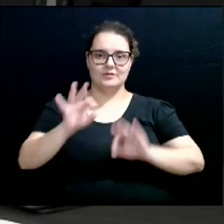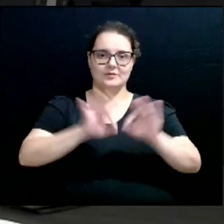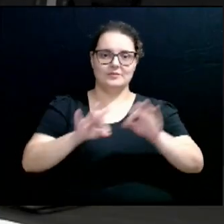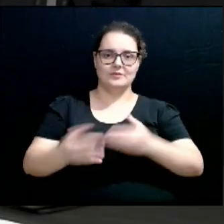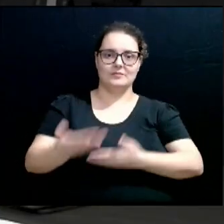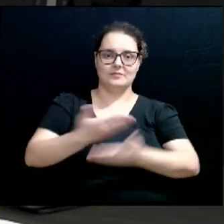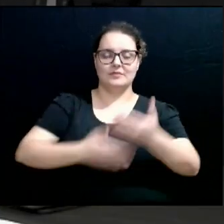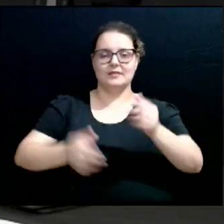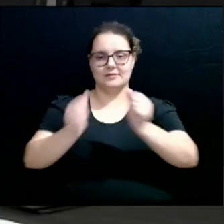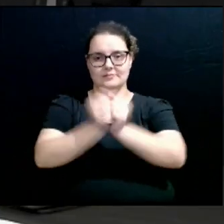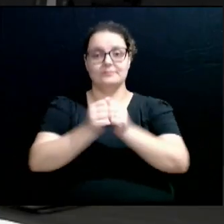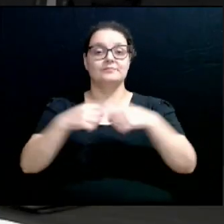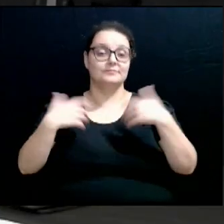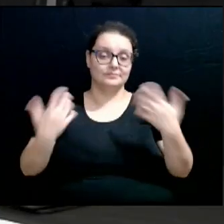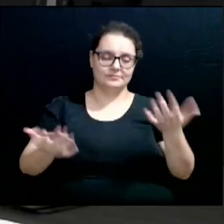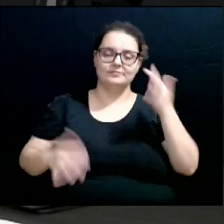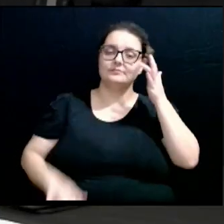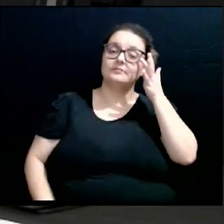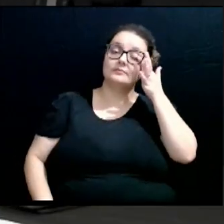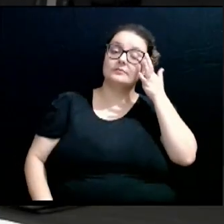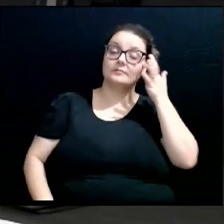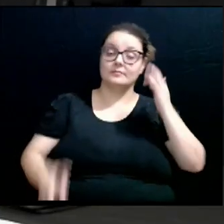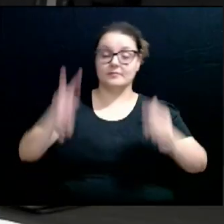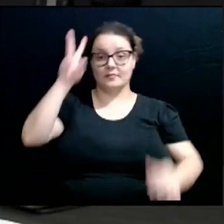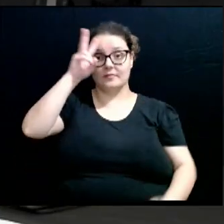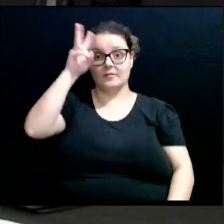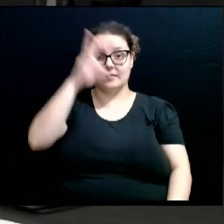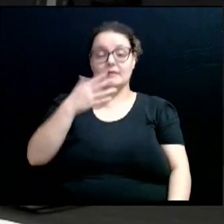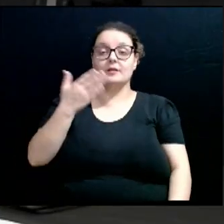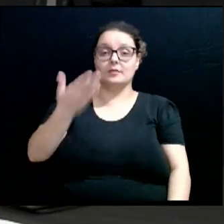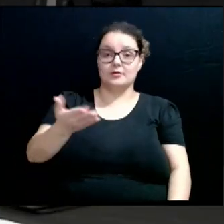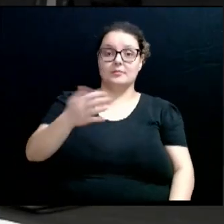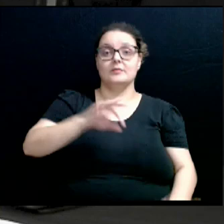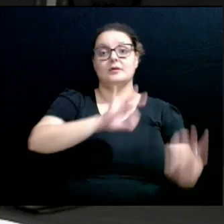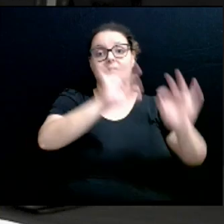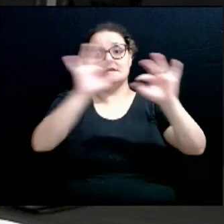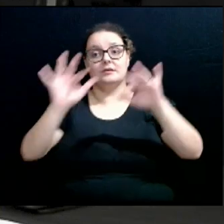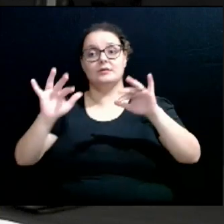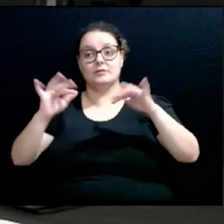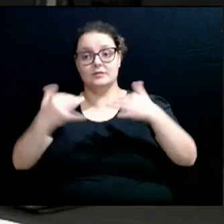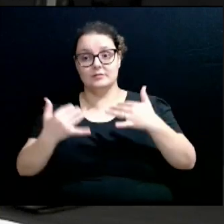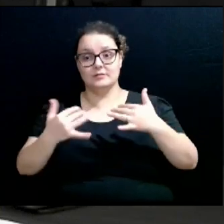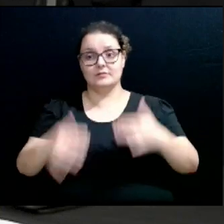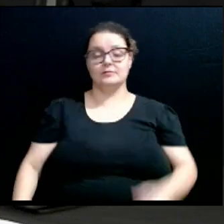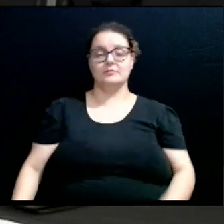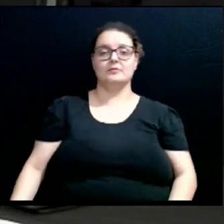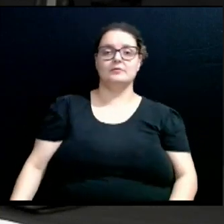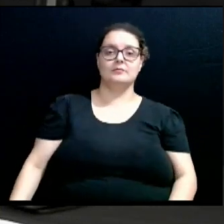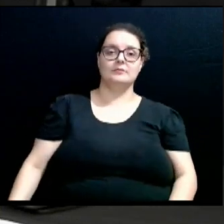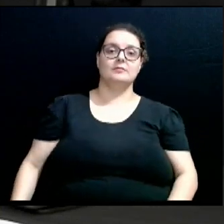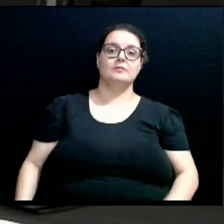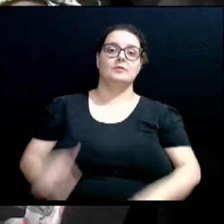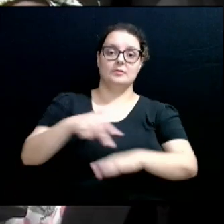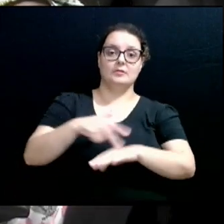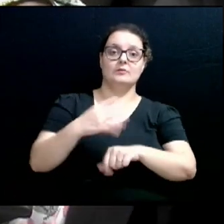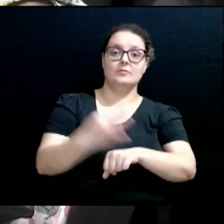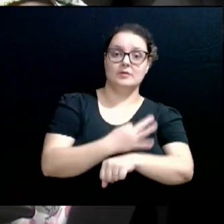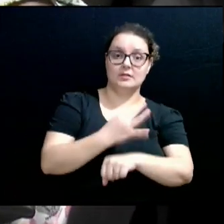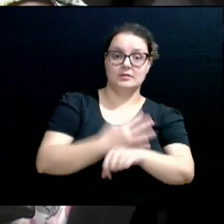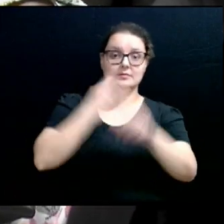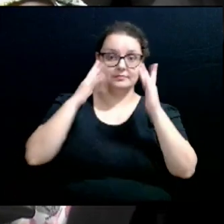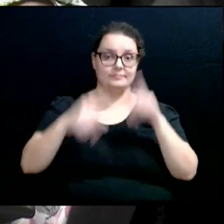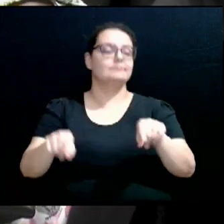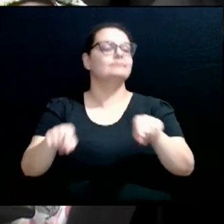enfim. E lembrar, né, para você que nos ouve, que ocupar, resistir e sonhar também são formas